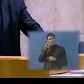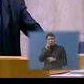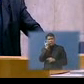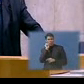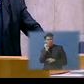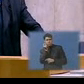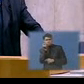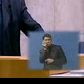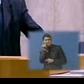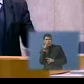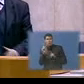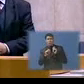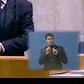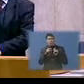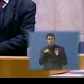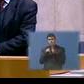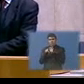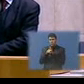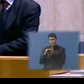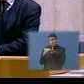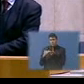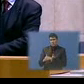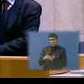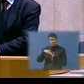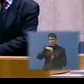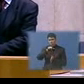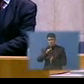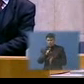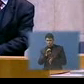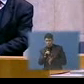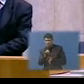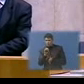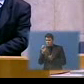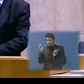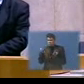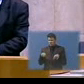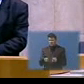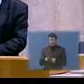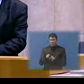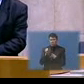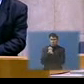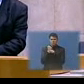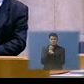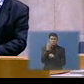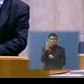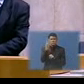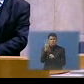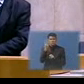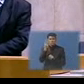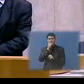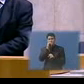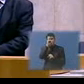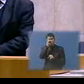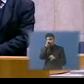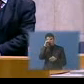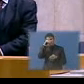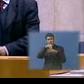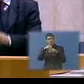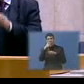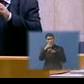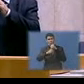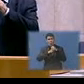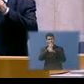Mauro Ricardo, se seria possível conseguir cumprir a meta de construção de três hospitais em um ano e meio?